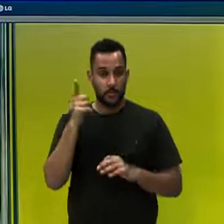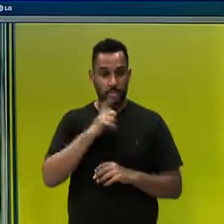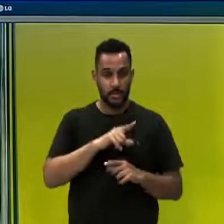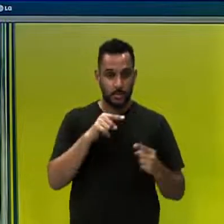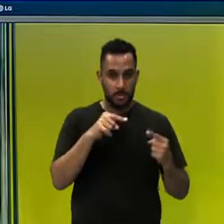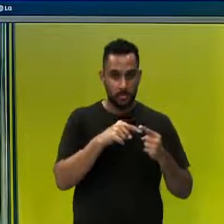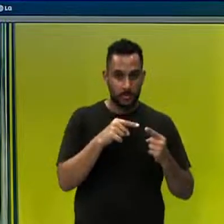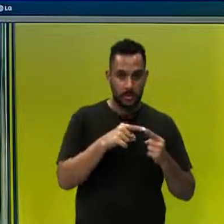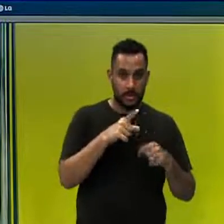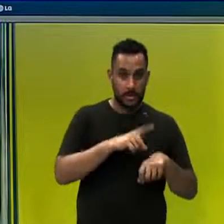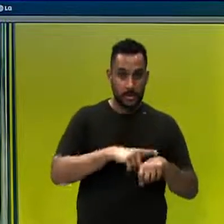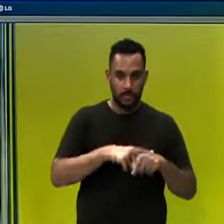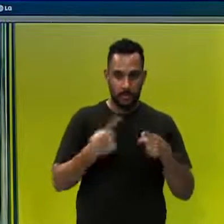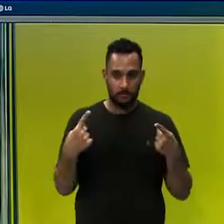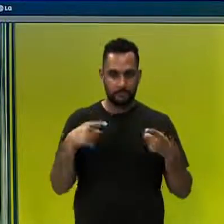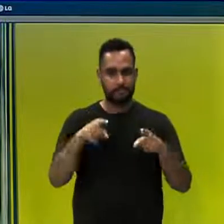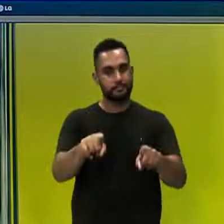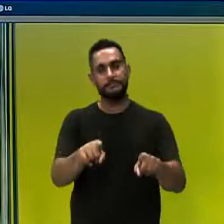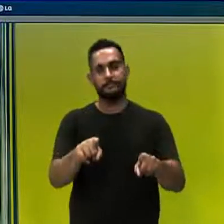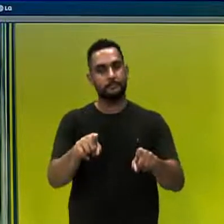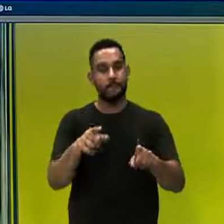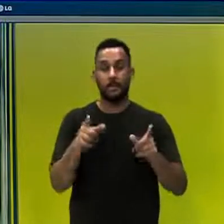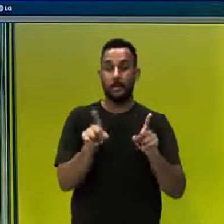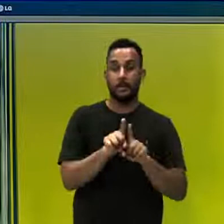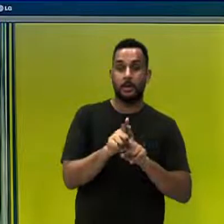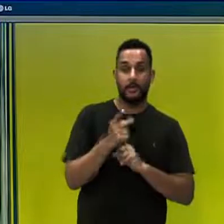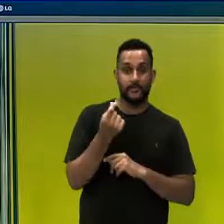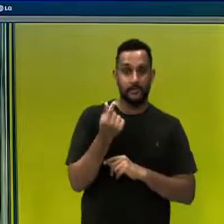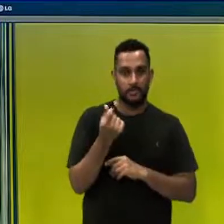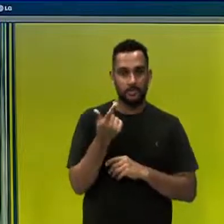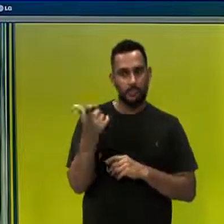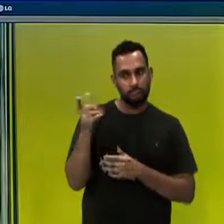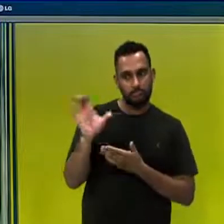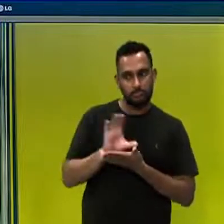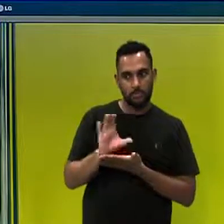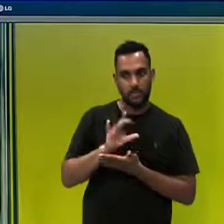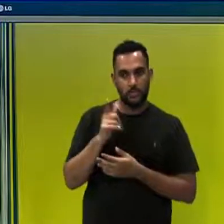acordo com até mesmo as possibilidades financeiras e inclusive